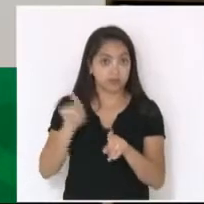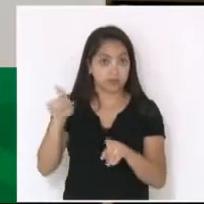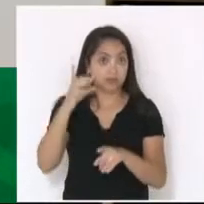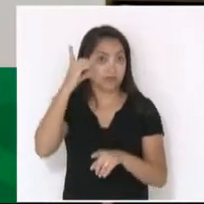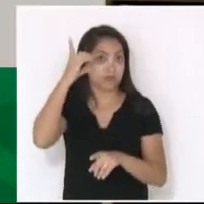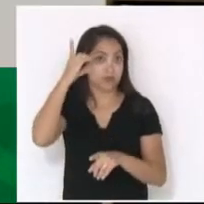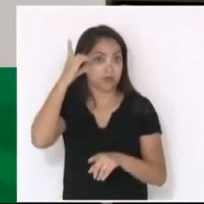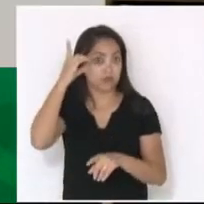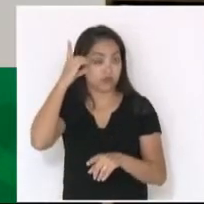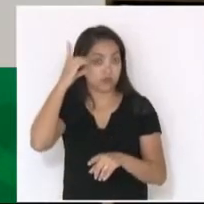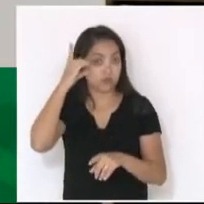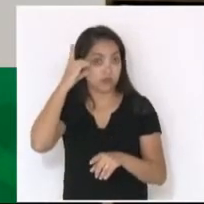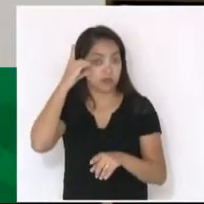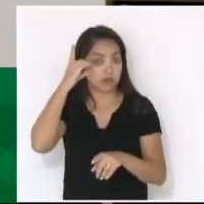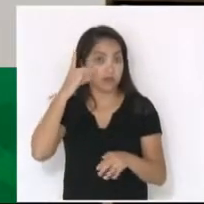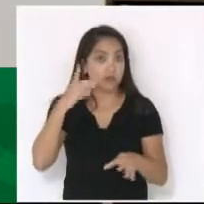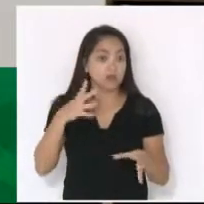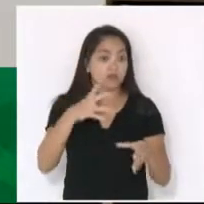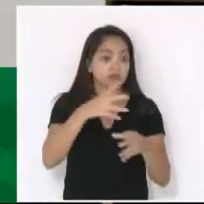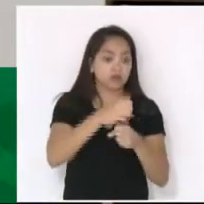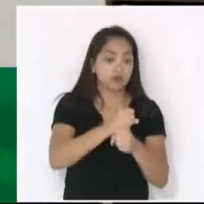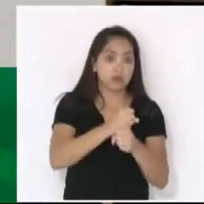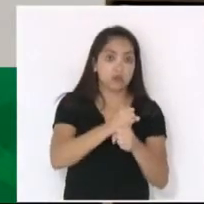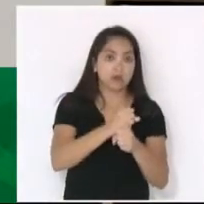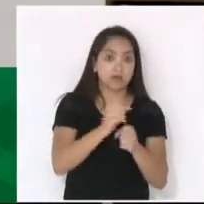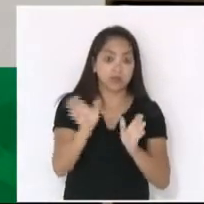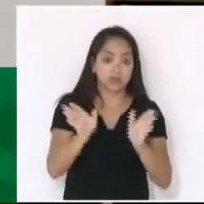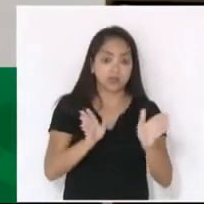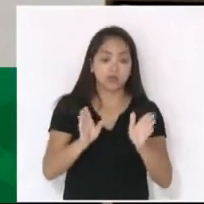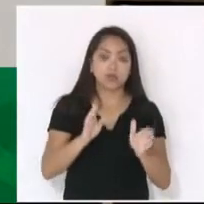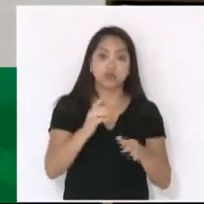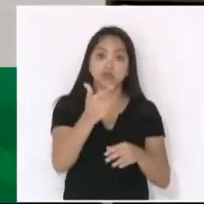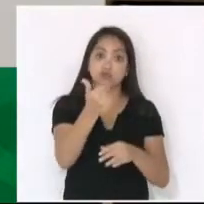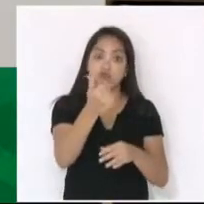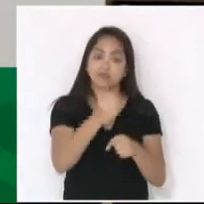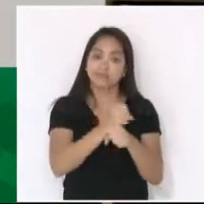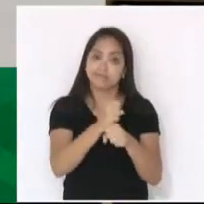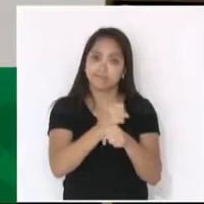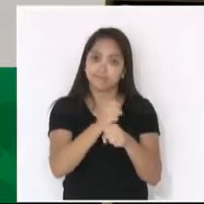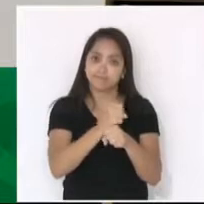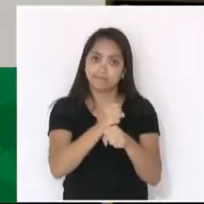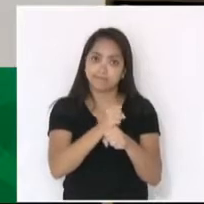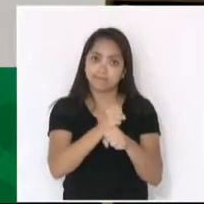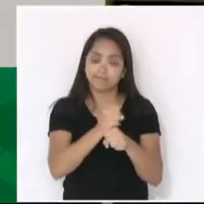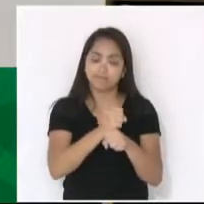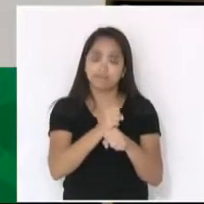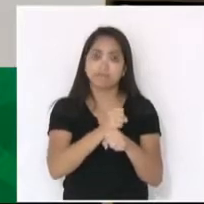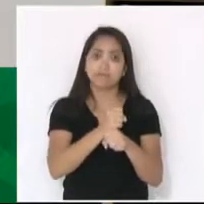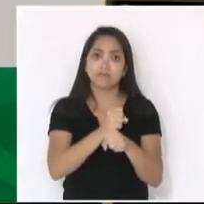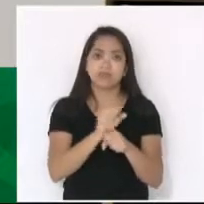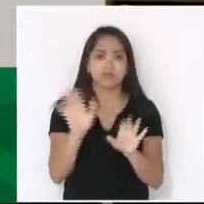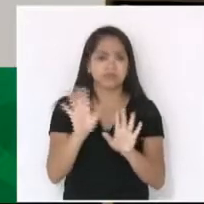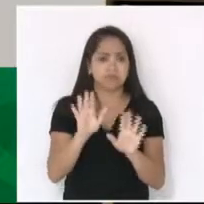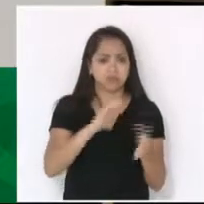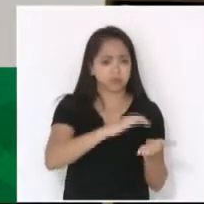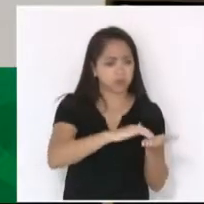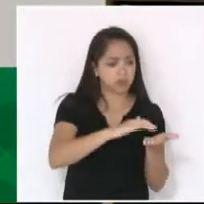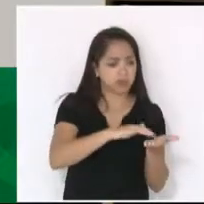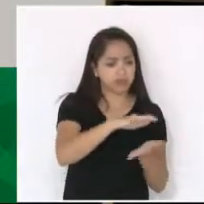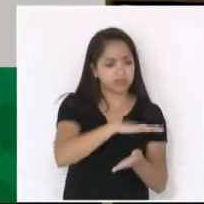nos 12 anos e para fazer um paralelo não pode regionais